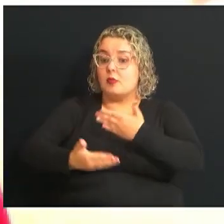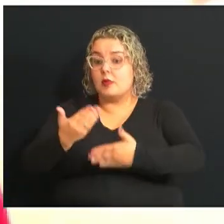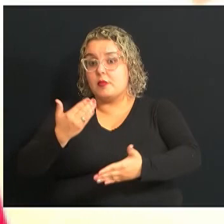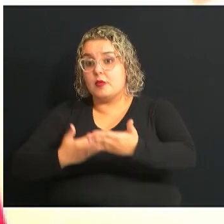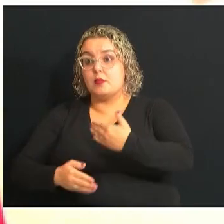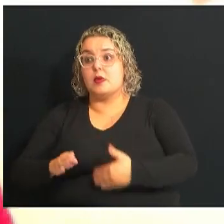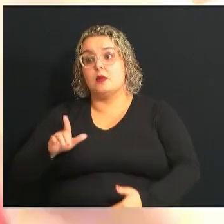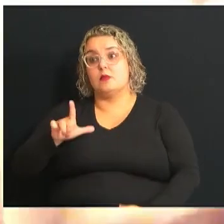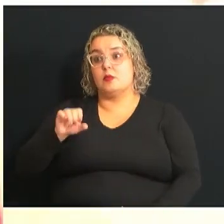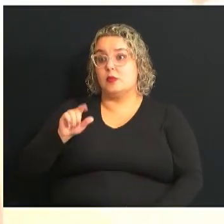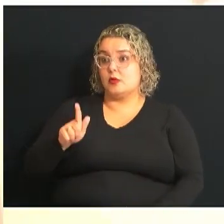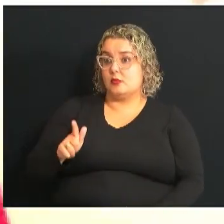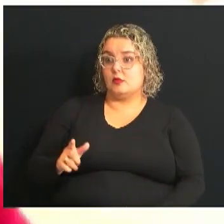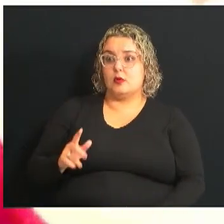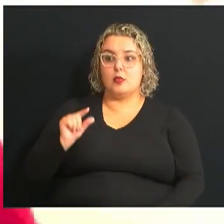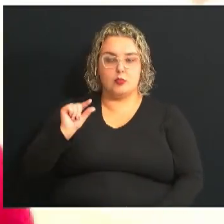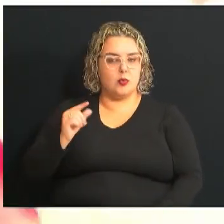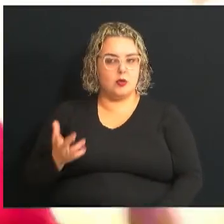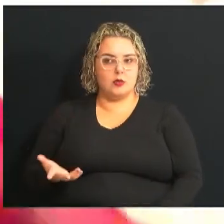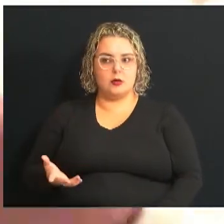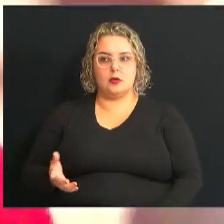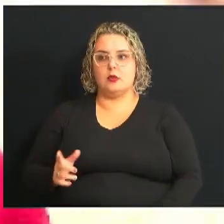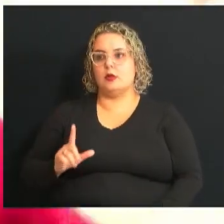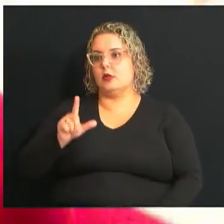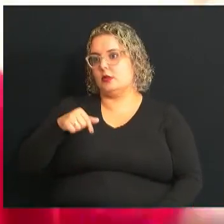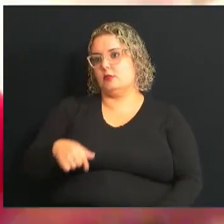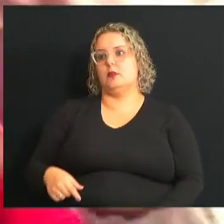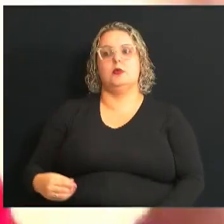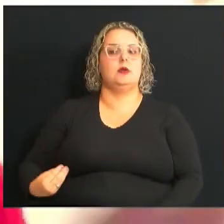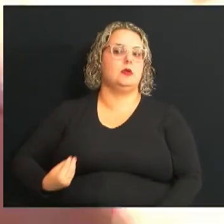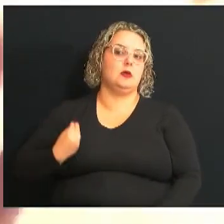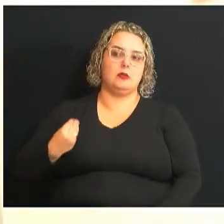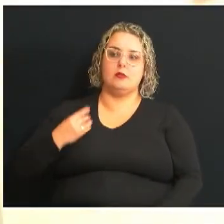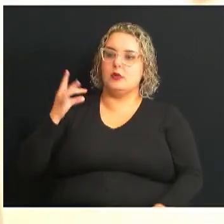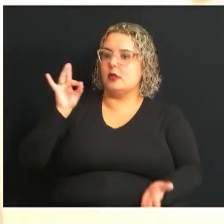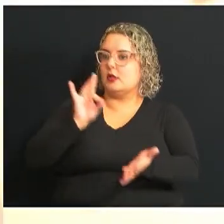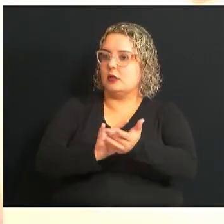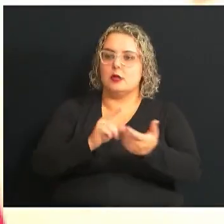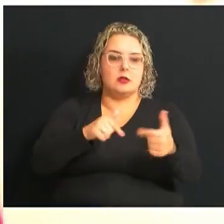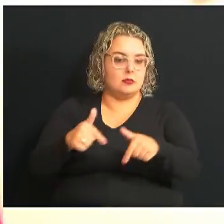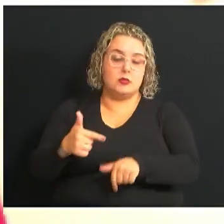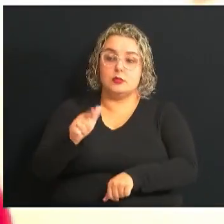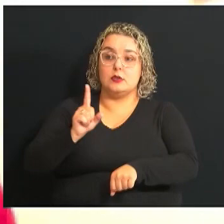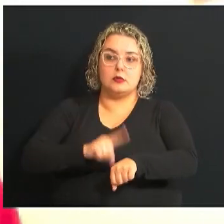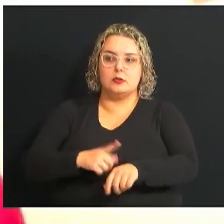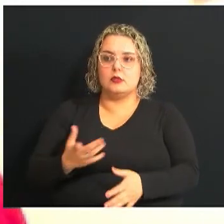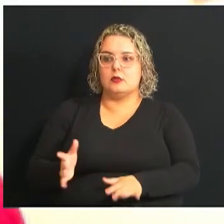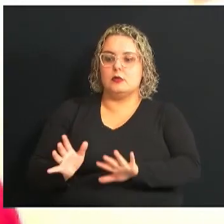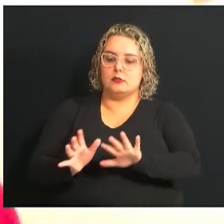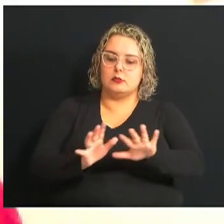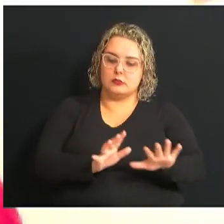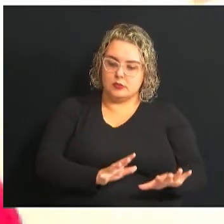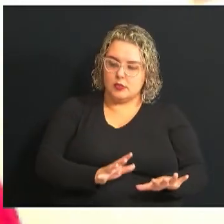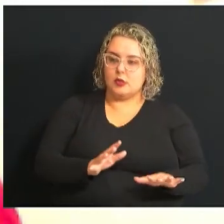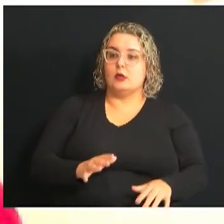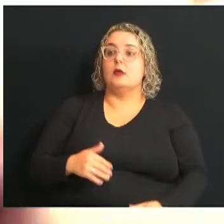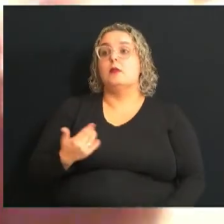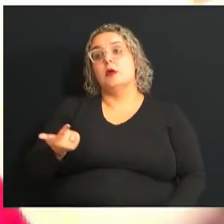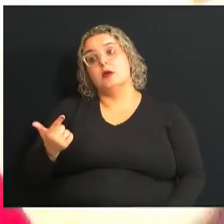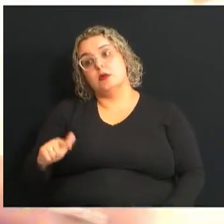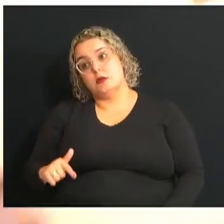pouco tempo, porque veio a vida real, né, trabalho sem tempo, aquela coisa, e eu deixei um pouco ele de lado, mas eu